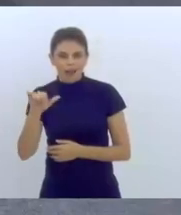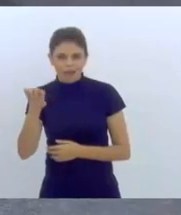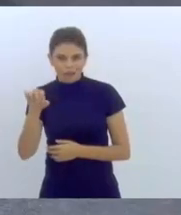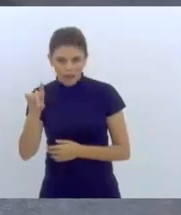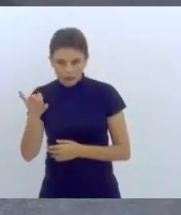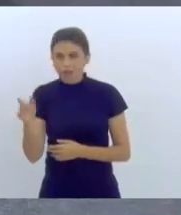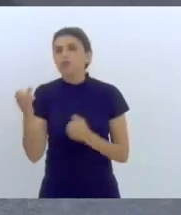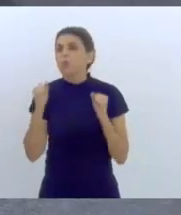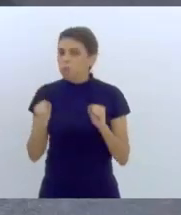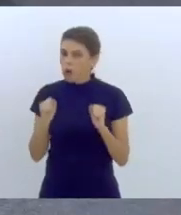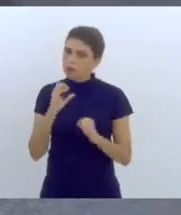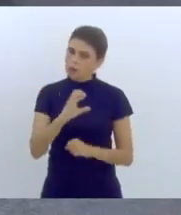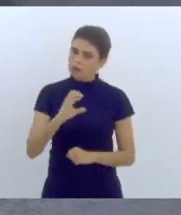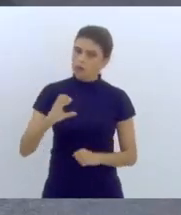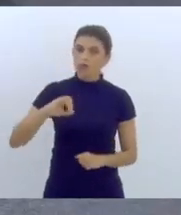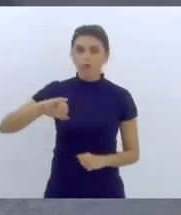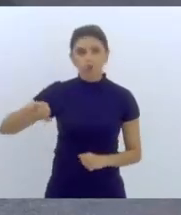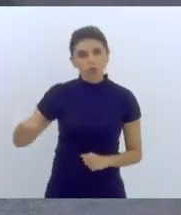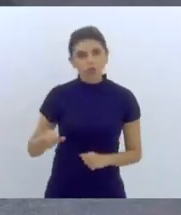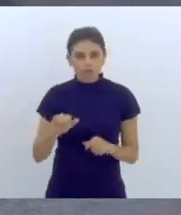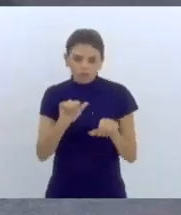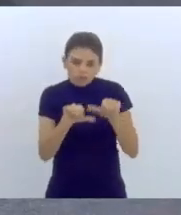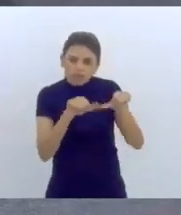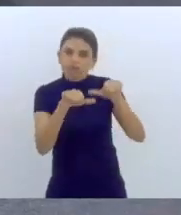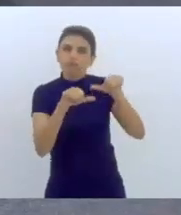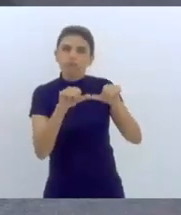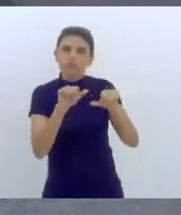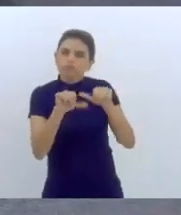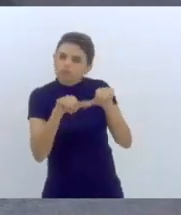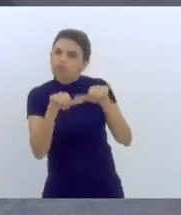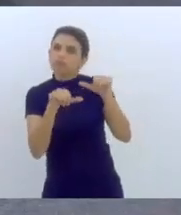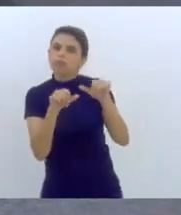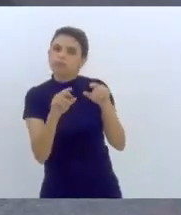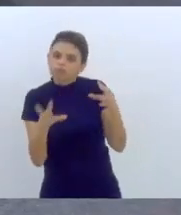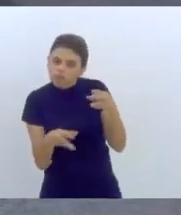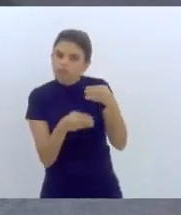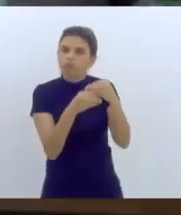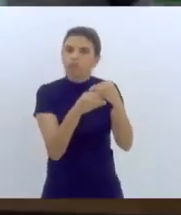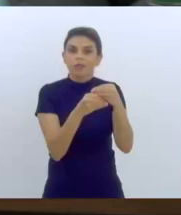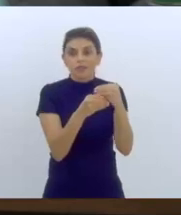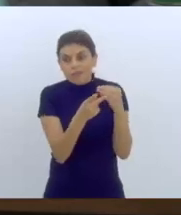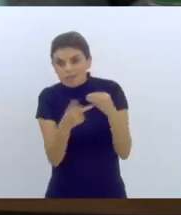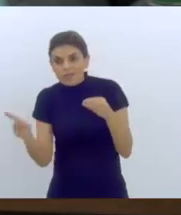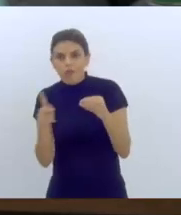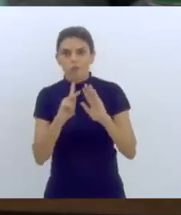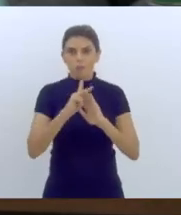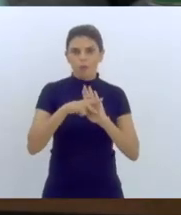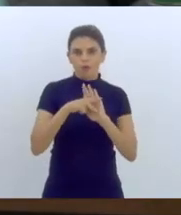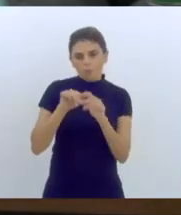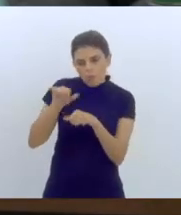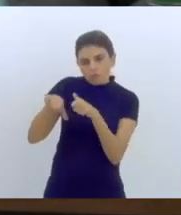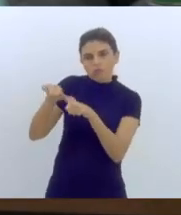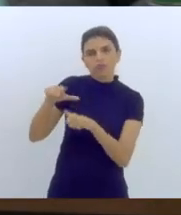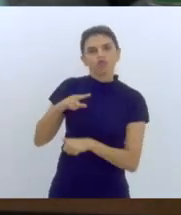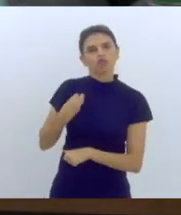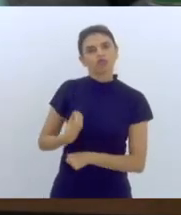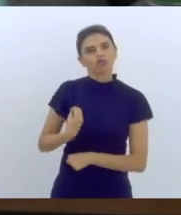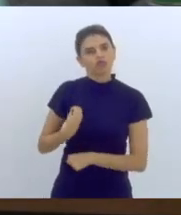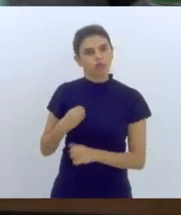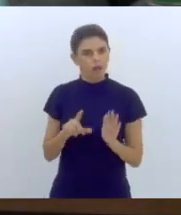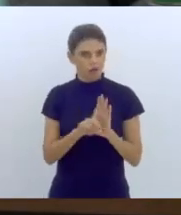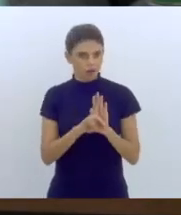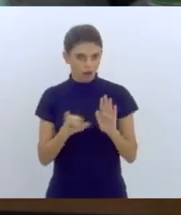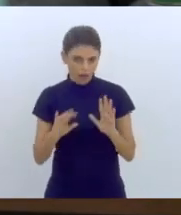CCJ fazer uma modificação de tal maneira que o seu projeto modifique a lei já existente